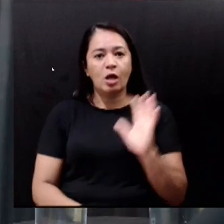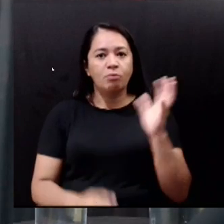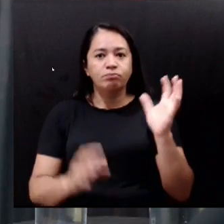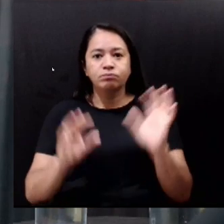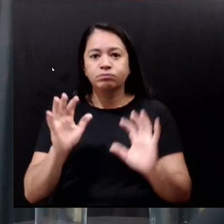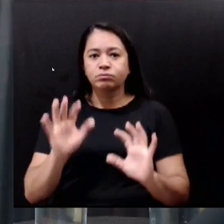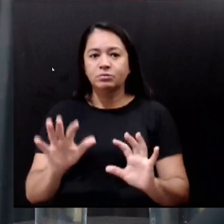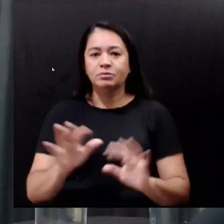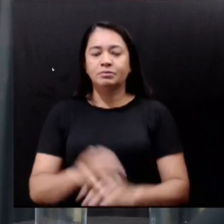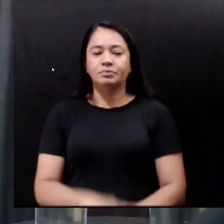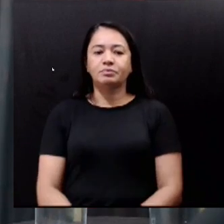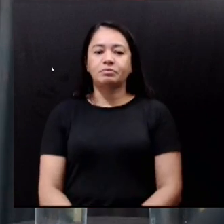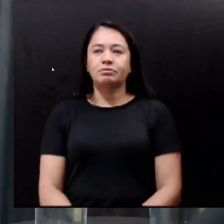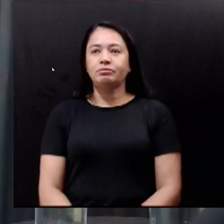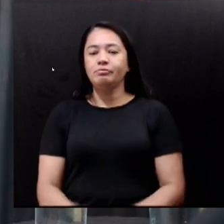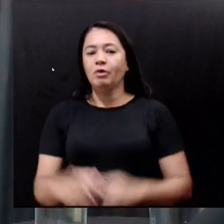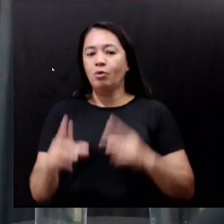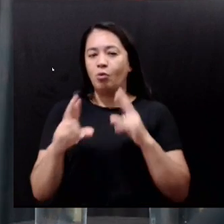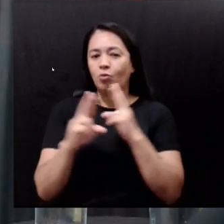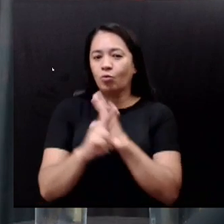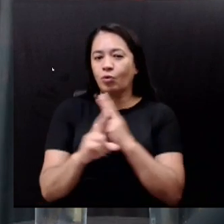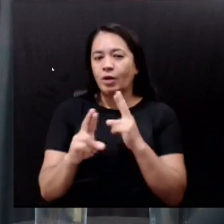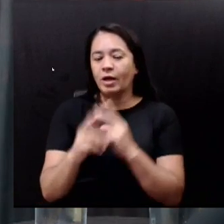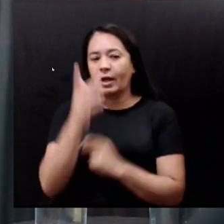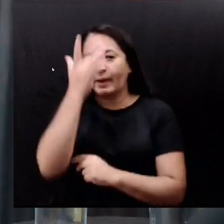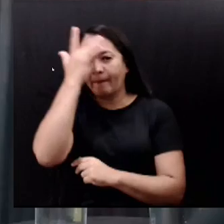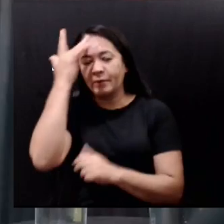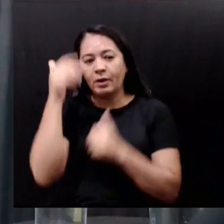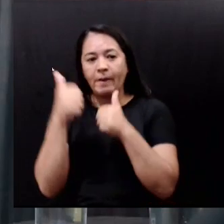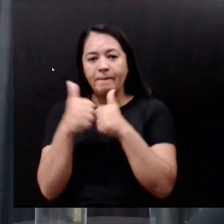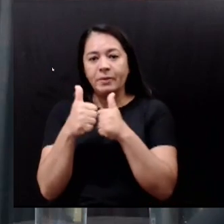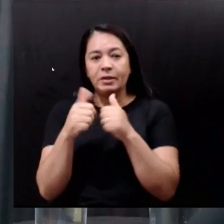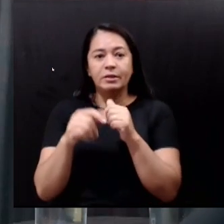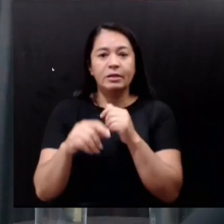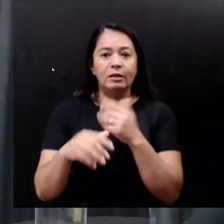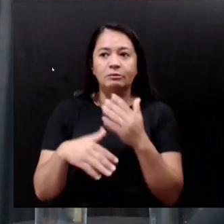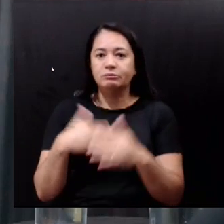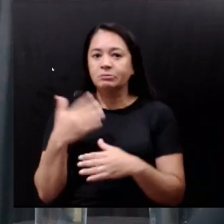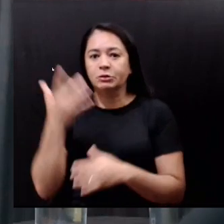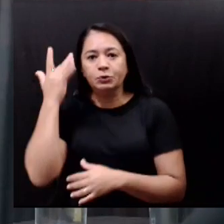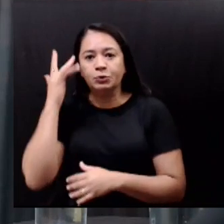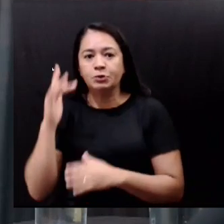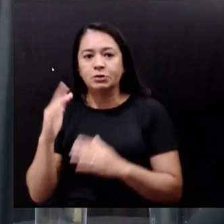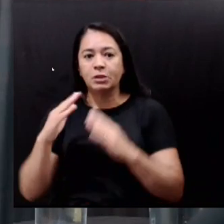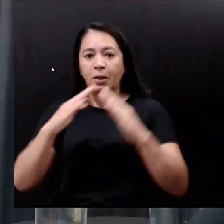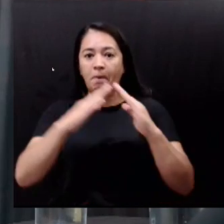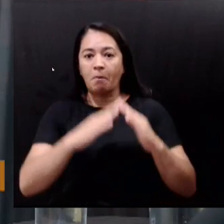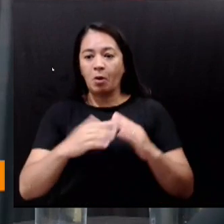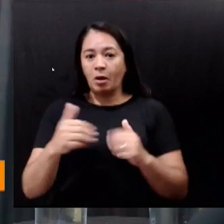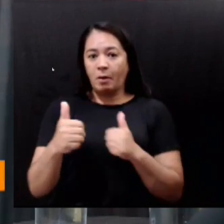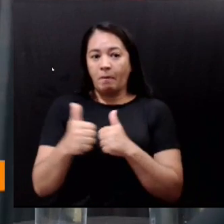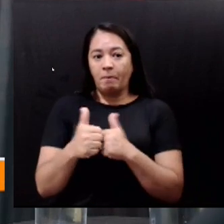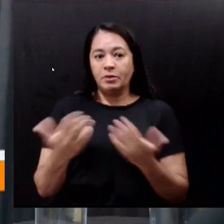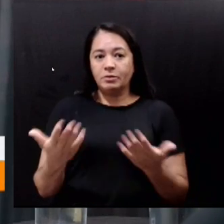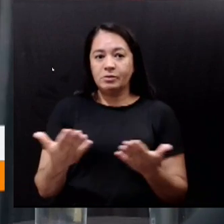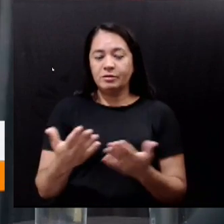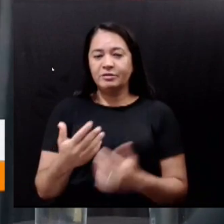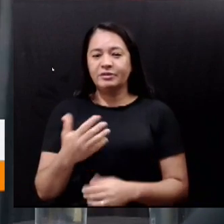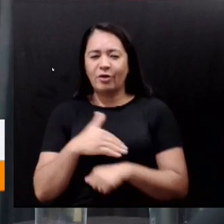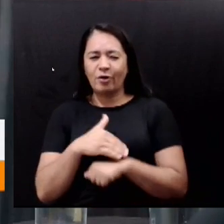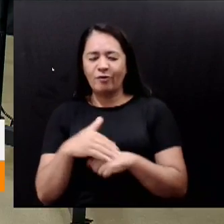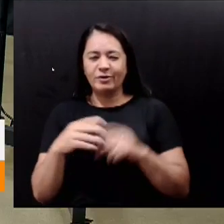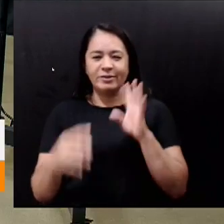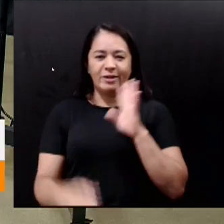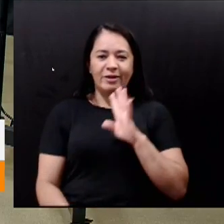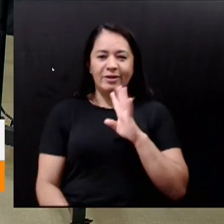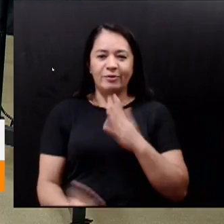Ter um relacionamento com uma pessoa próxima, de repente não ter mais, não saber quem está do lado da nossa casa, né? Então acho que vai ser um bate-papo muito legal que a gente vai ter hoje. Eu